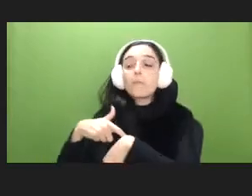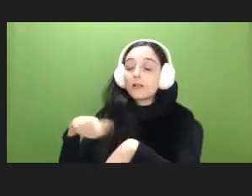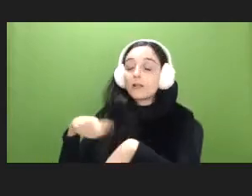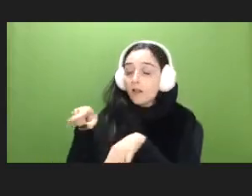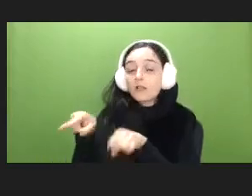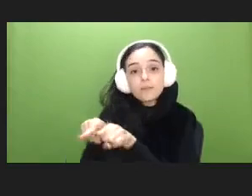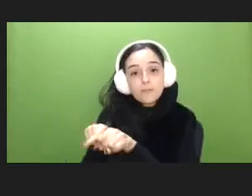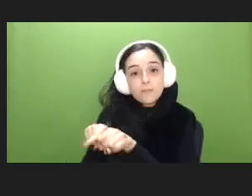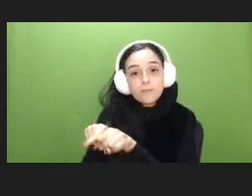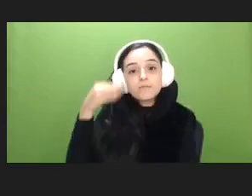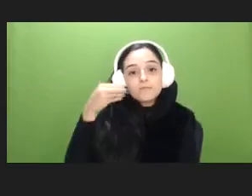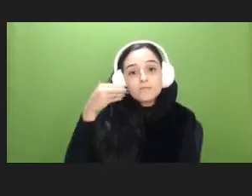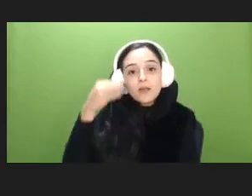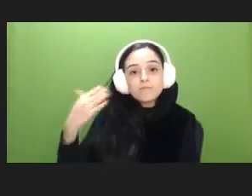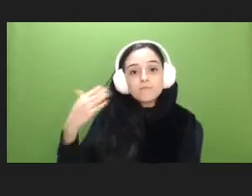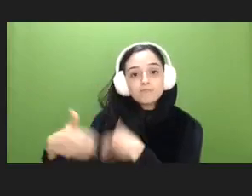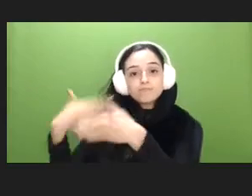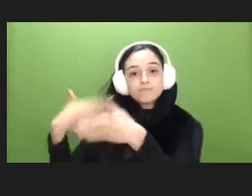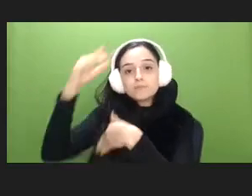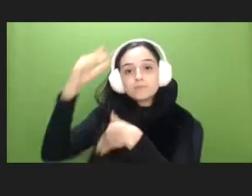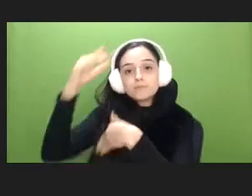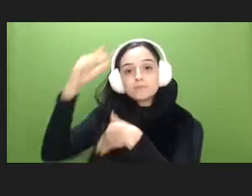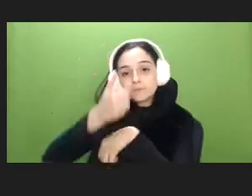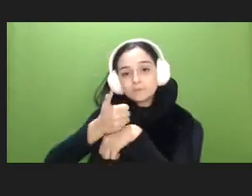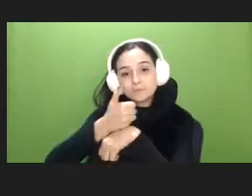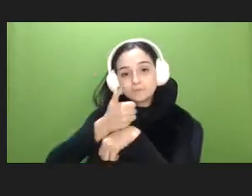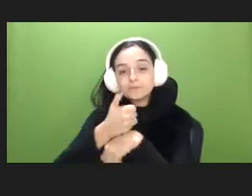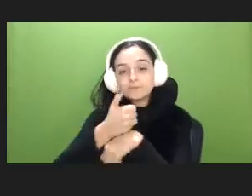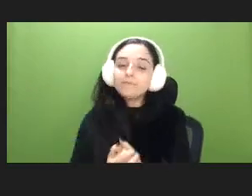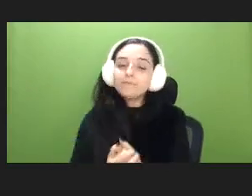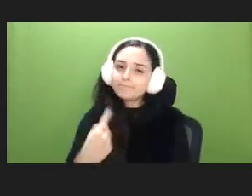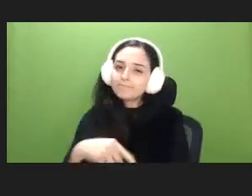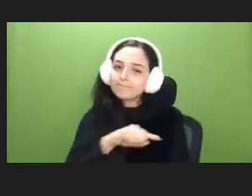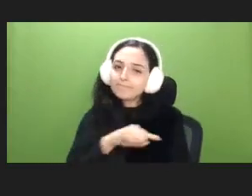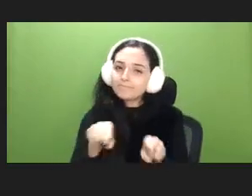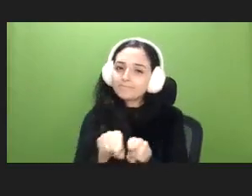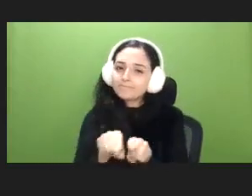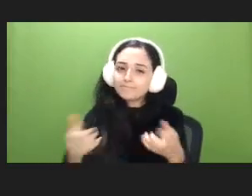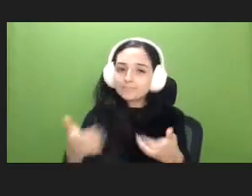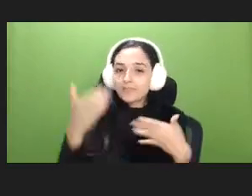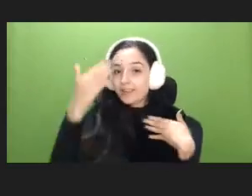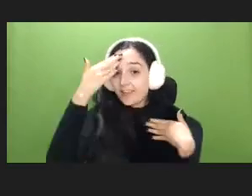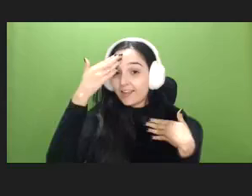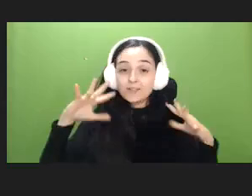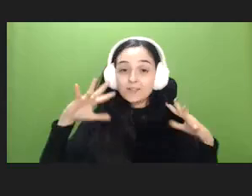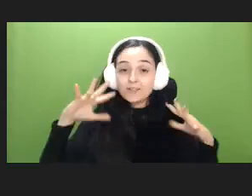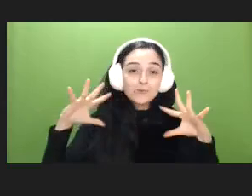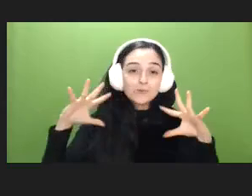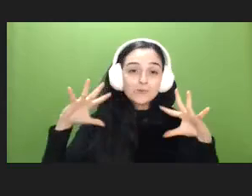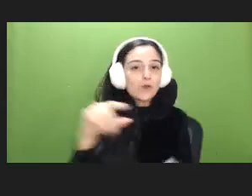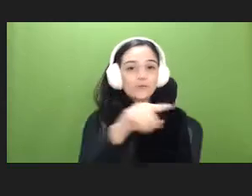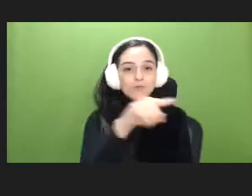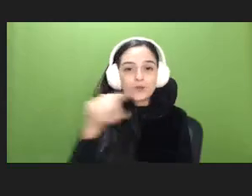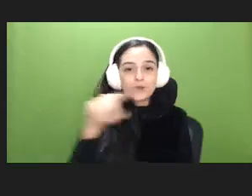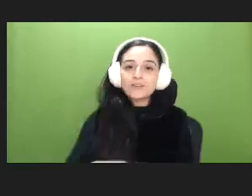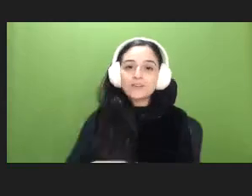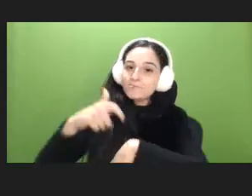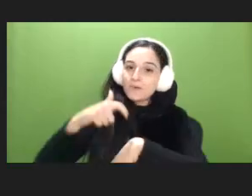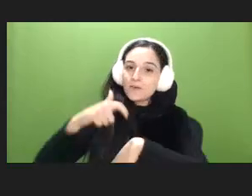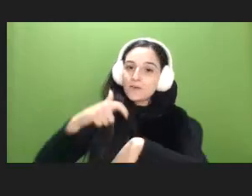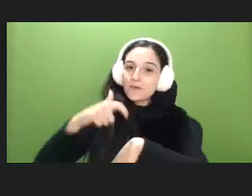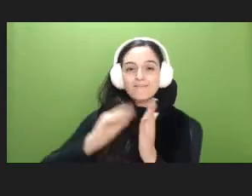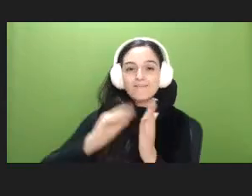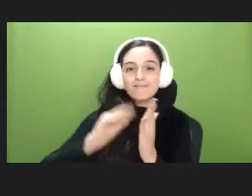atuação. Agradecemos também a presença de todas as pessoas que reservaram um momento do seu dia para estarem